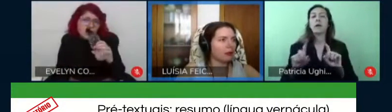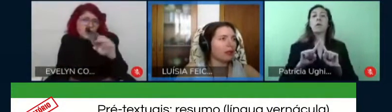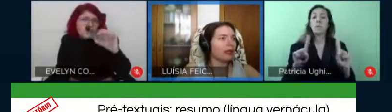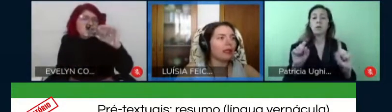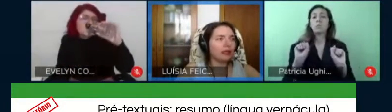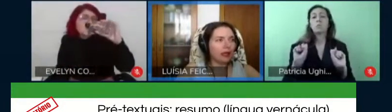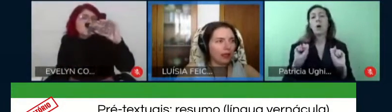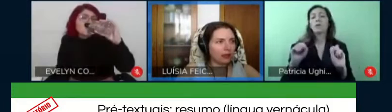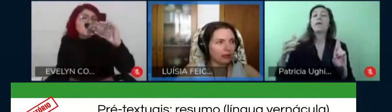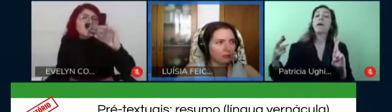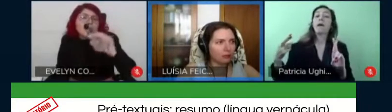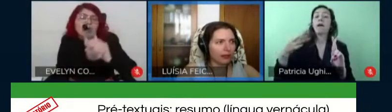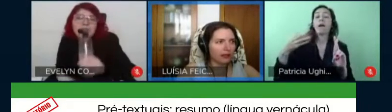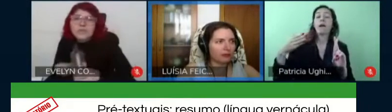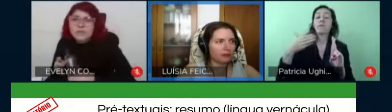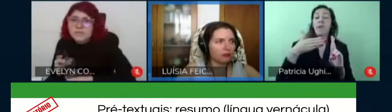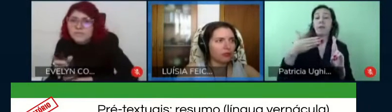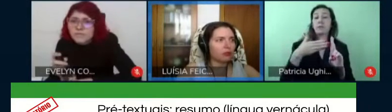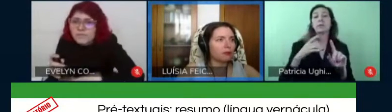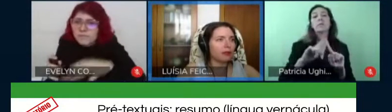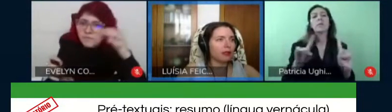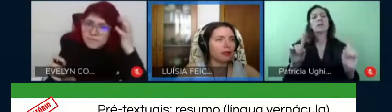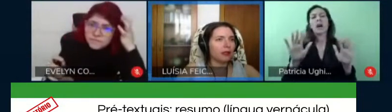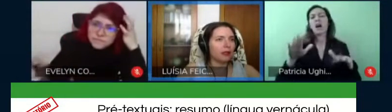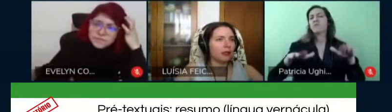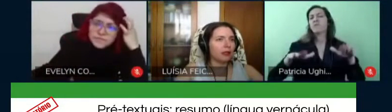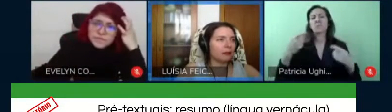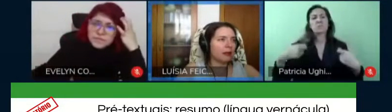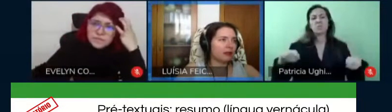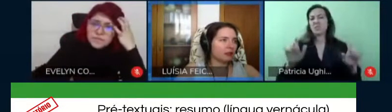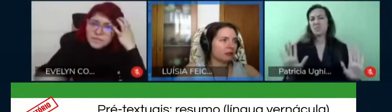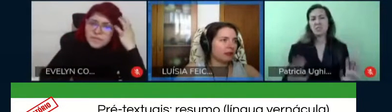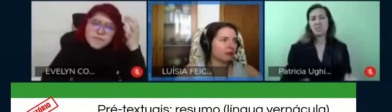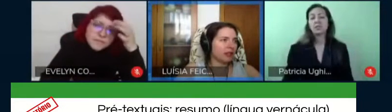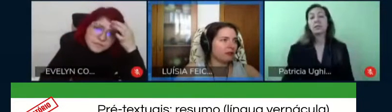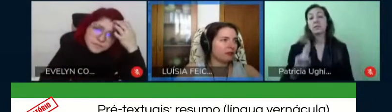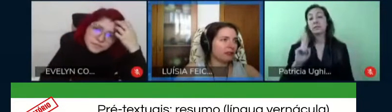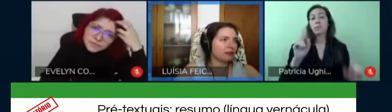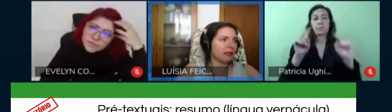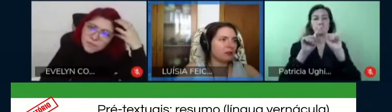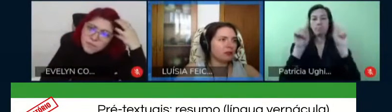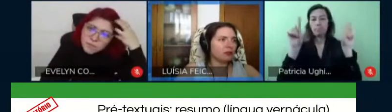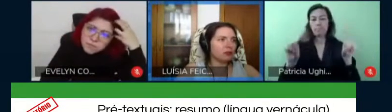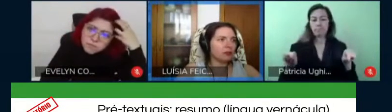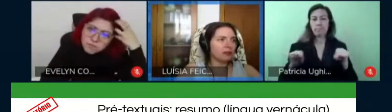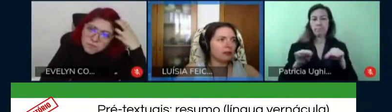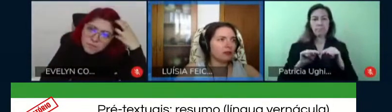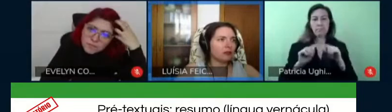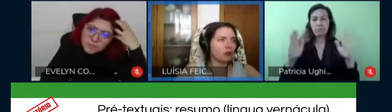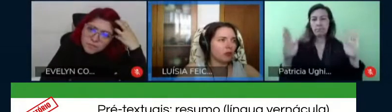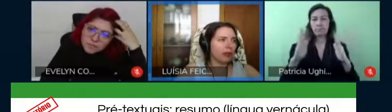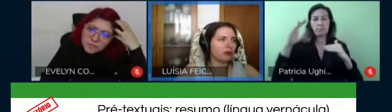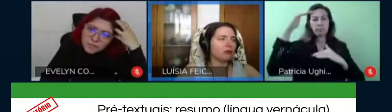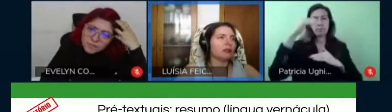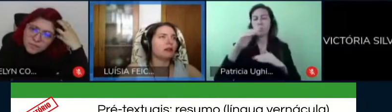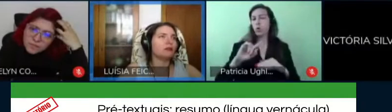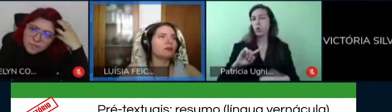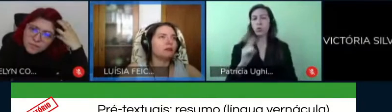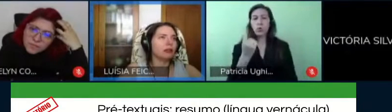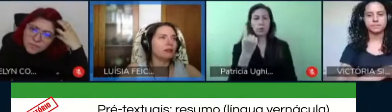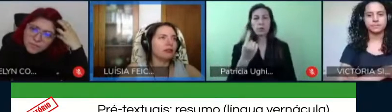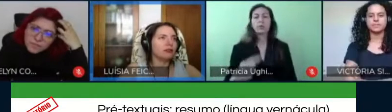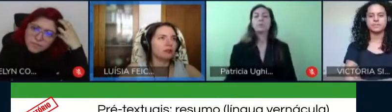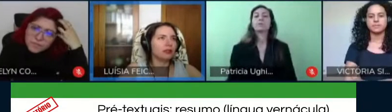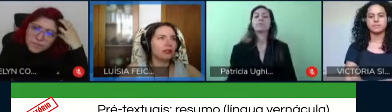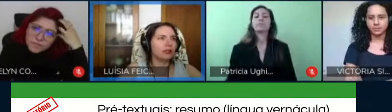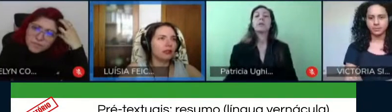é necessário. E é em um parágrafo único. E a parte que eu falo que é infelizmente que o espaçamento é 1,5.